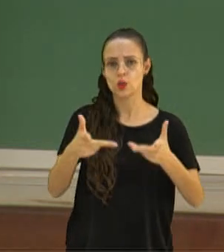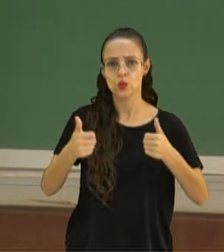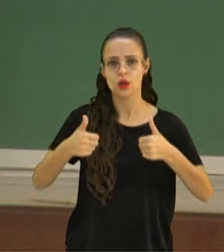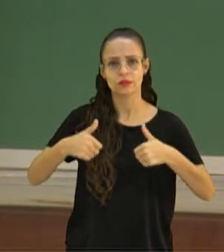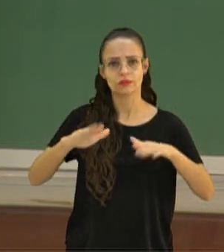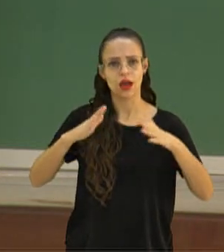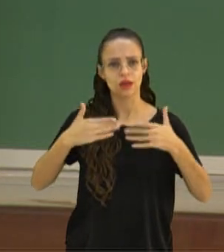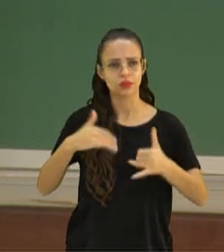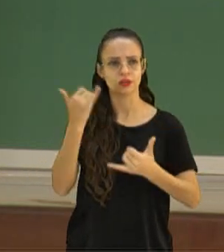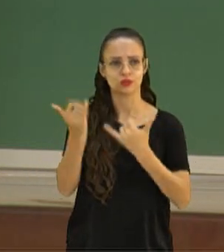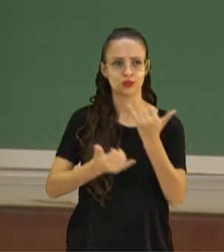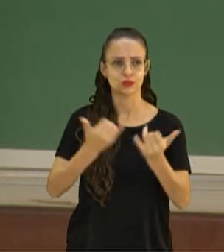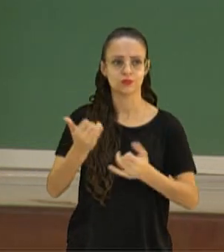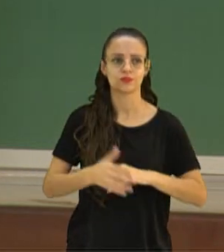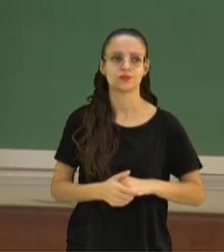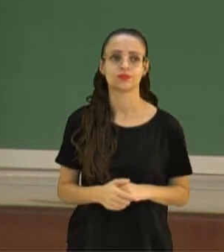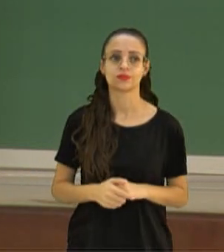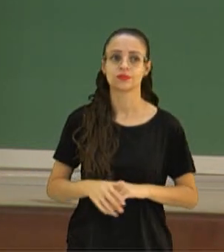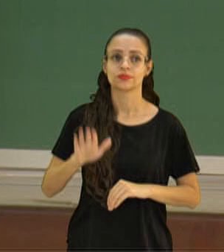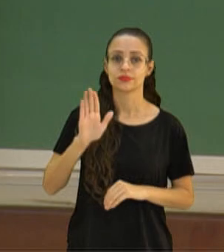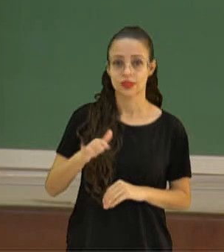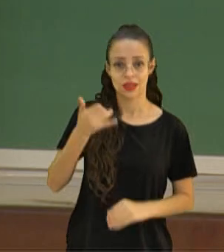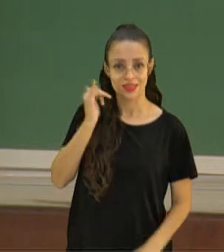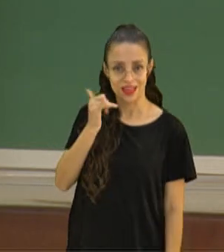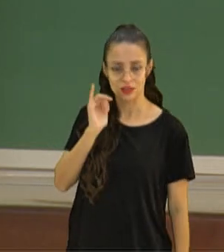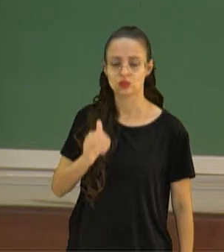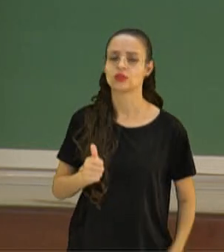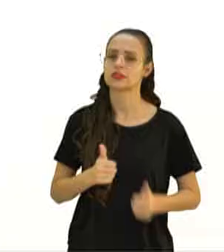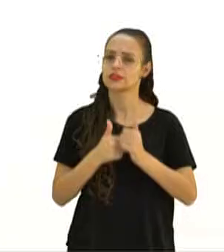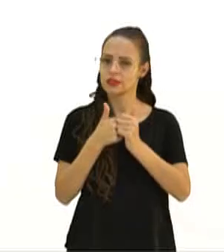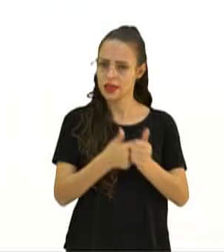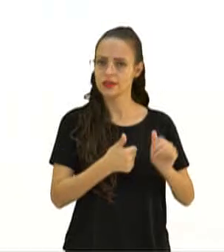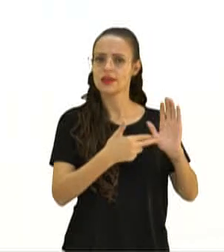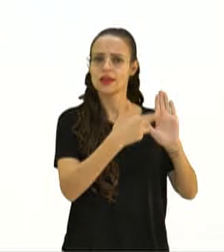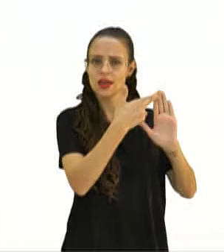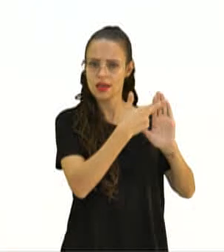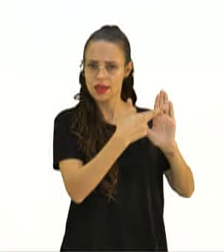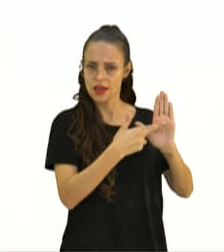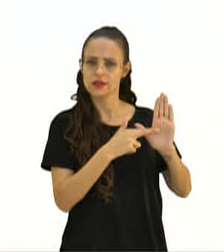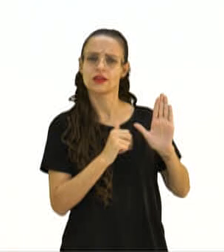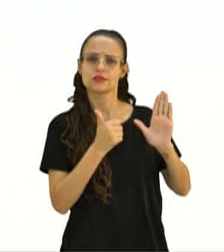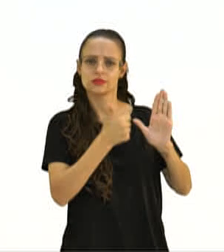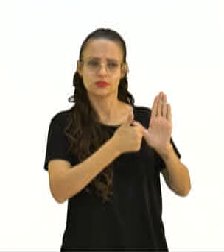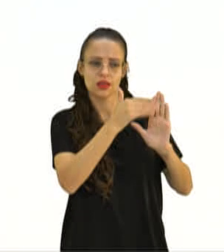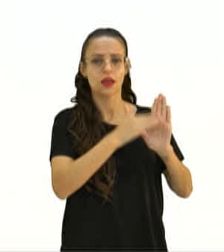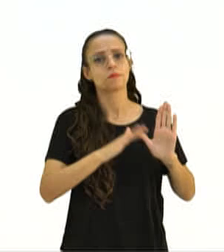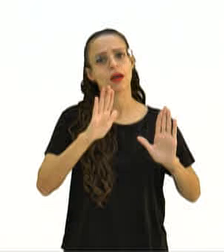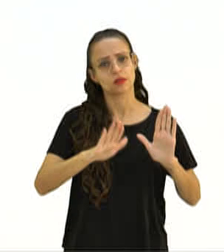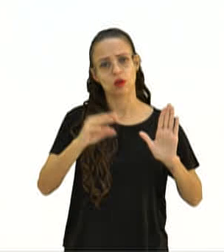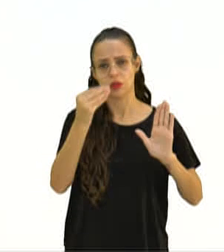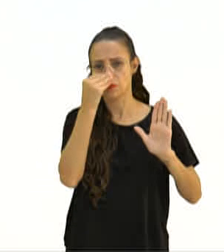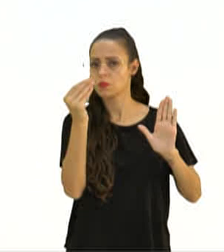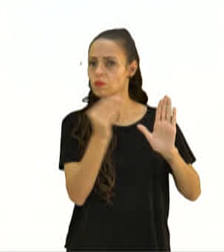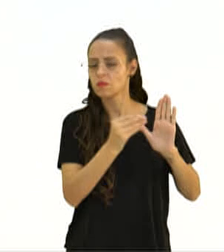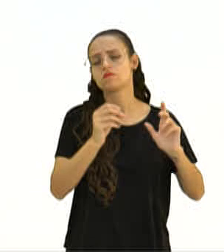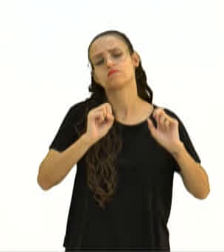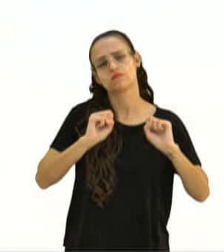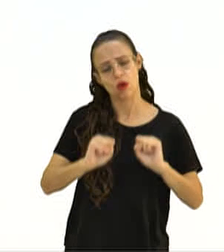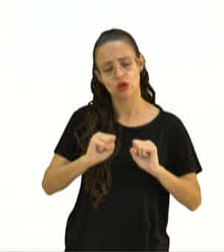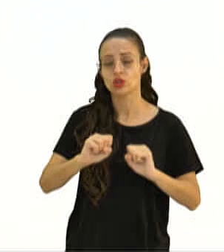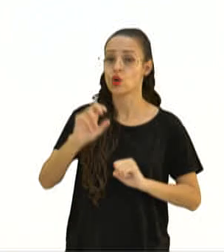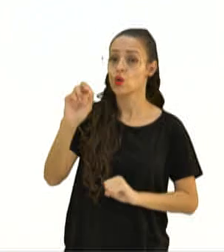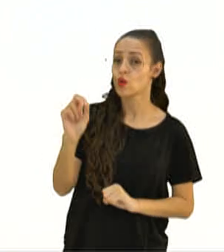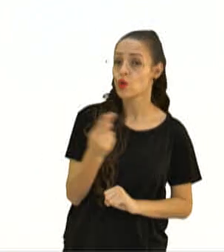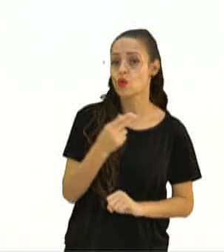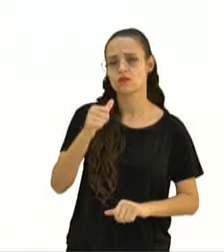jogo. Então, apesar do narrador seguir as regras de um sistema, né, ele pode quebrá-las também, né, ignorá-las ou